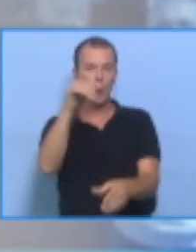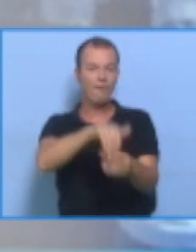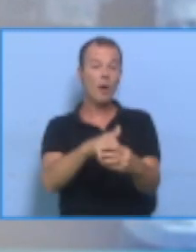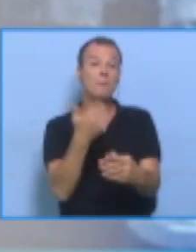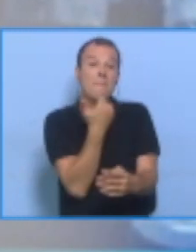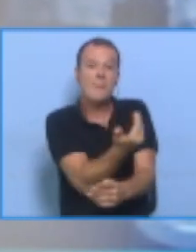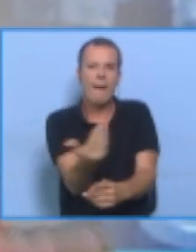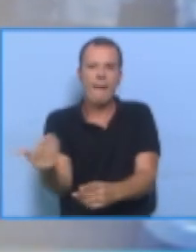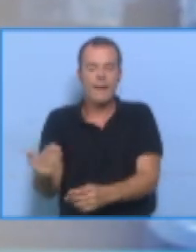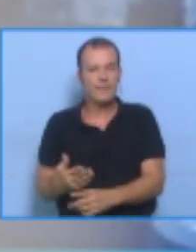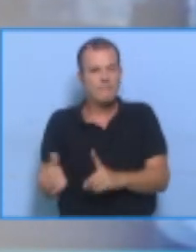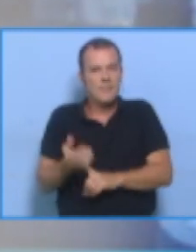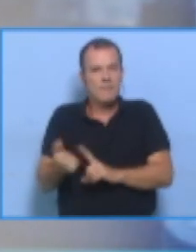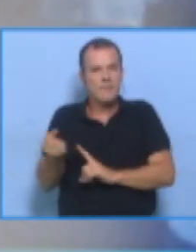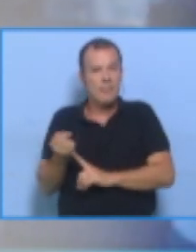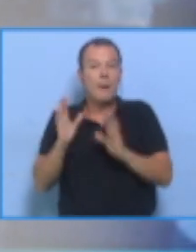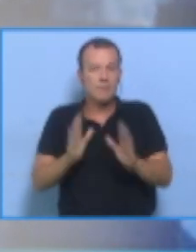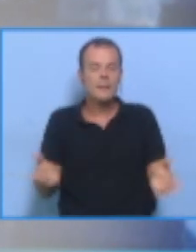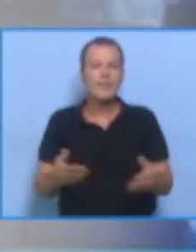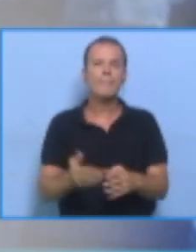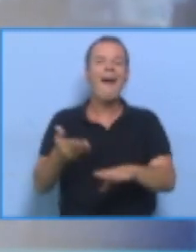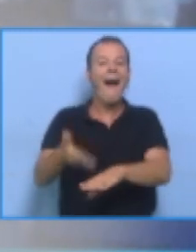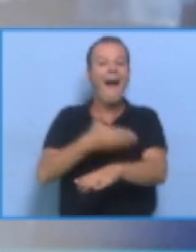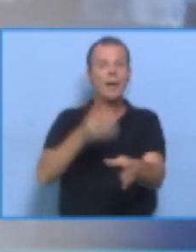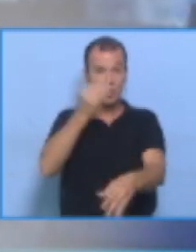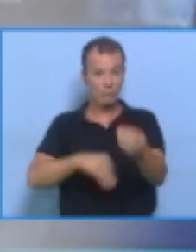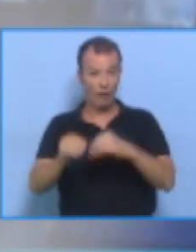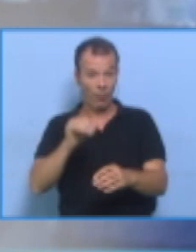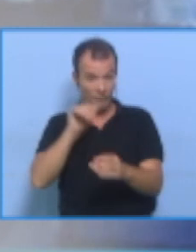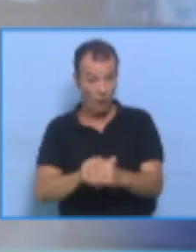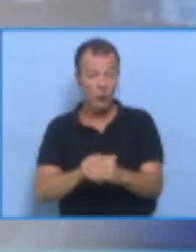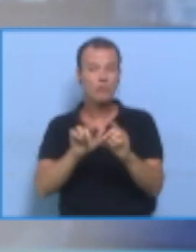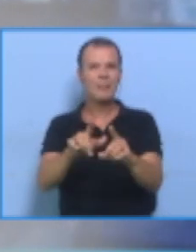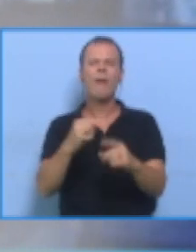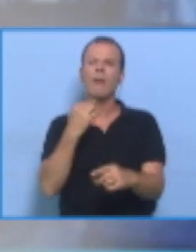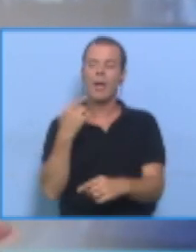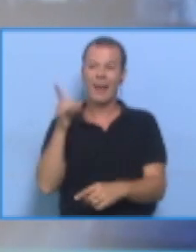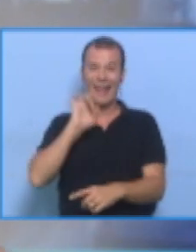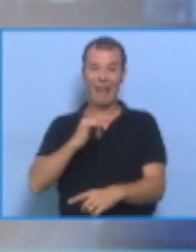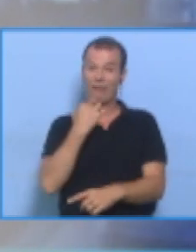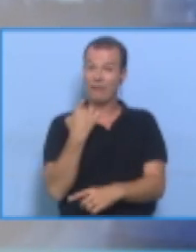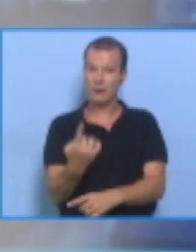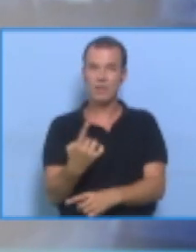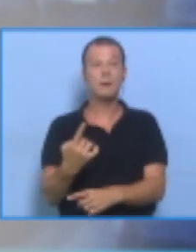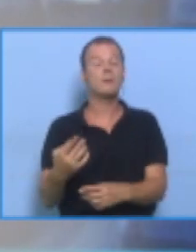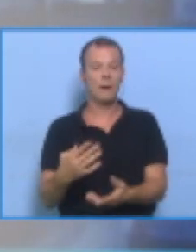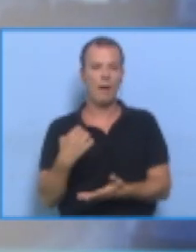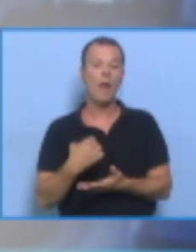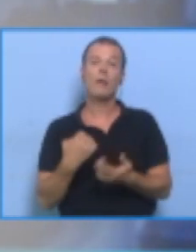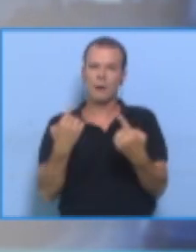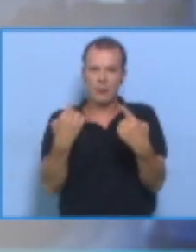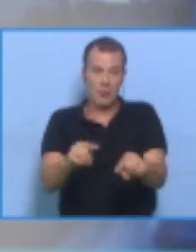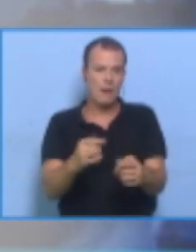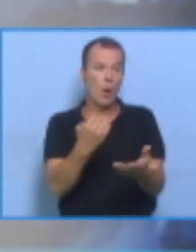no final, mesmo antes da votação, ela tinha garantido o apoio dos 3 grandes